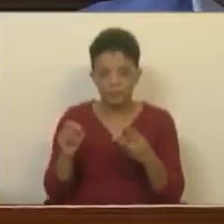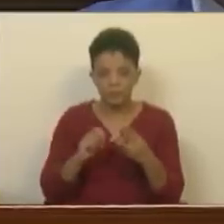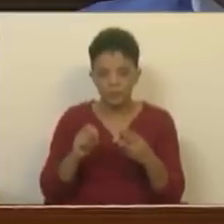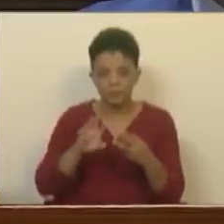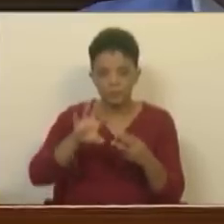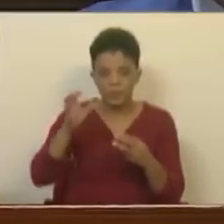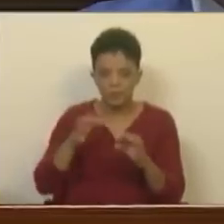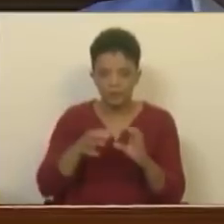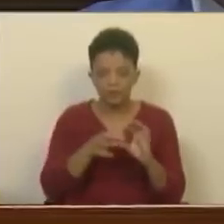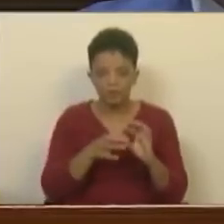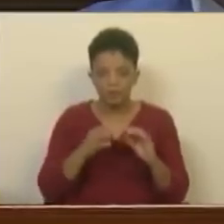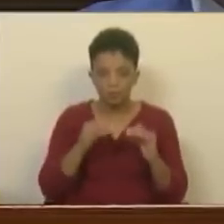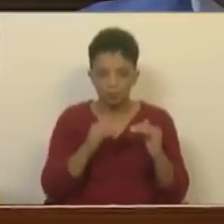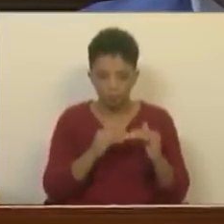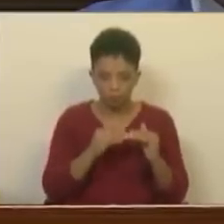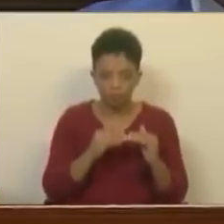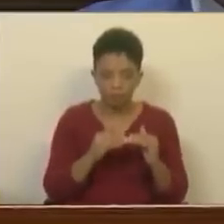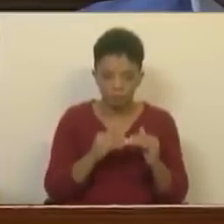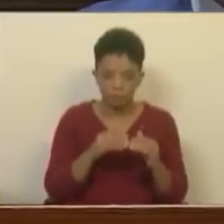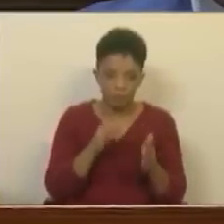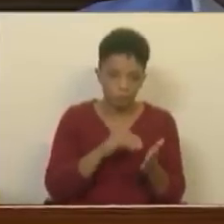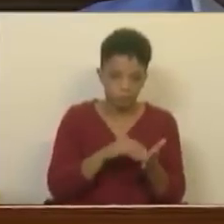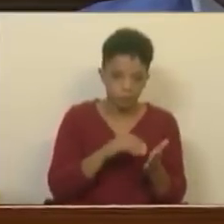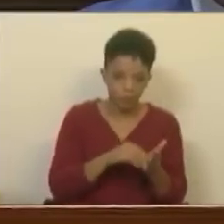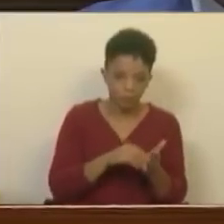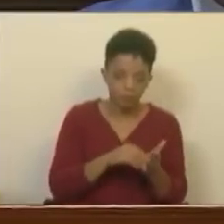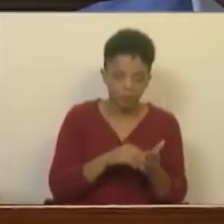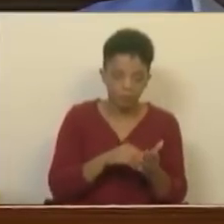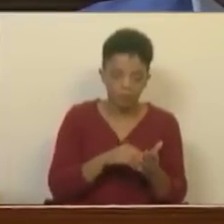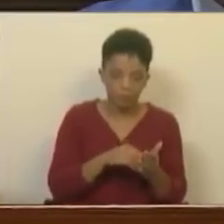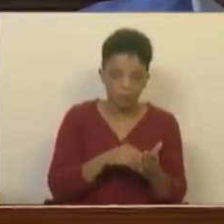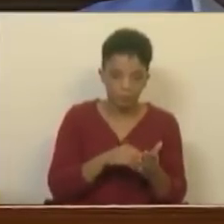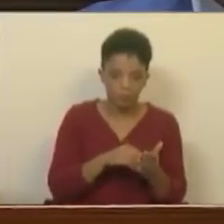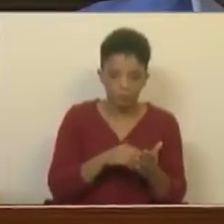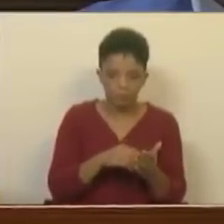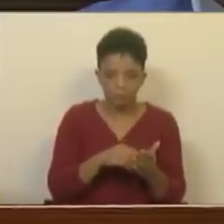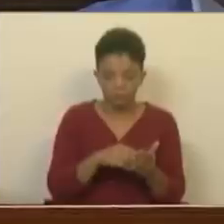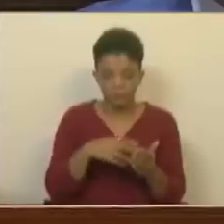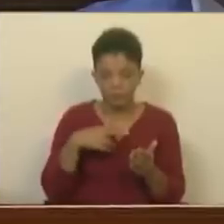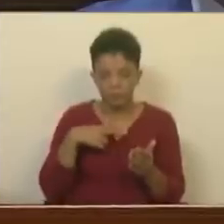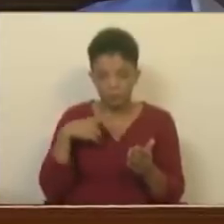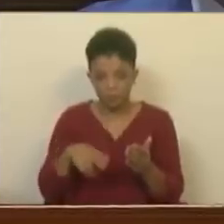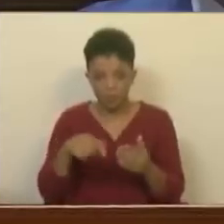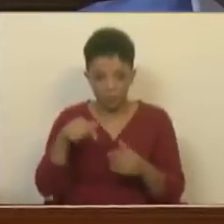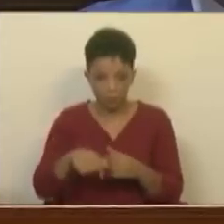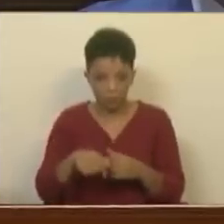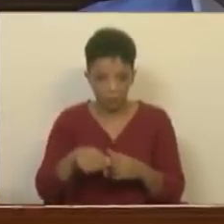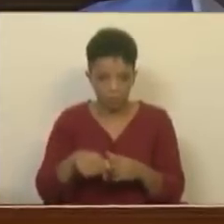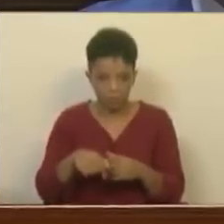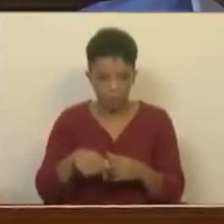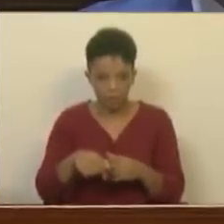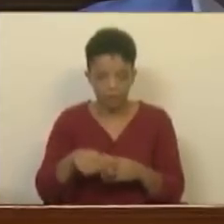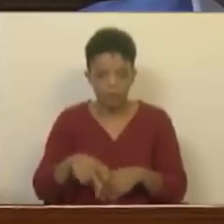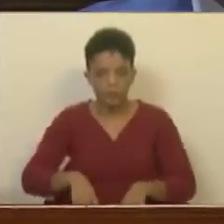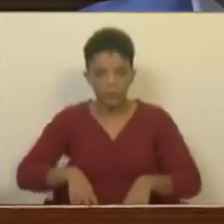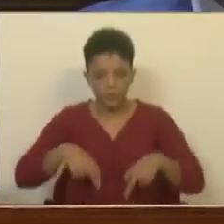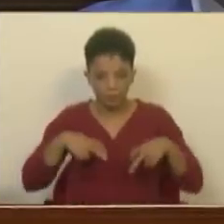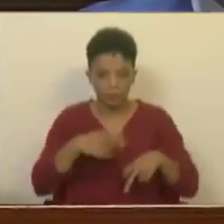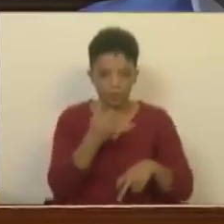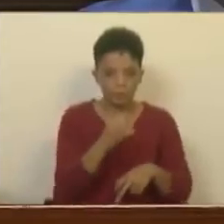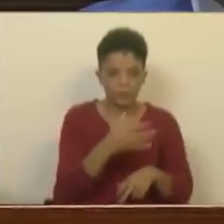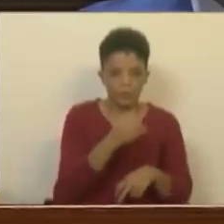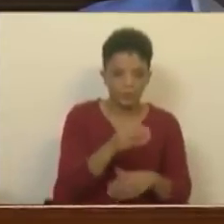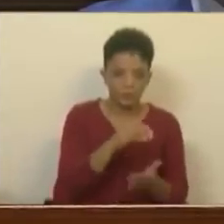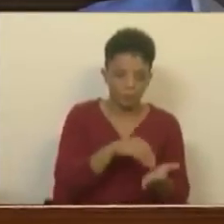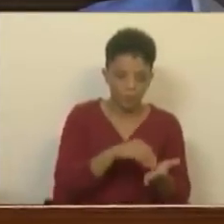países da coesão como um todo que eram mais pobres do que Portugal em 2015 são hoje mais ricos Mas isso não